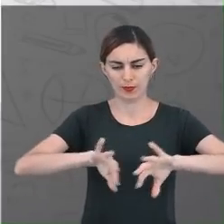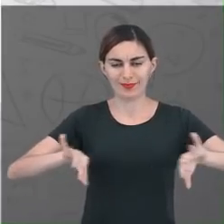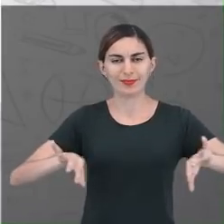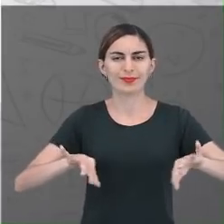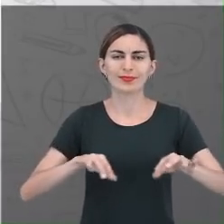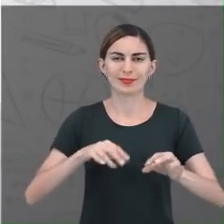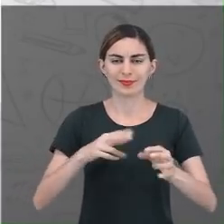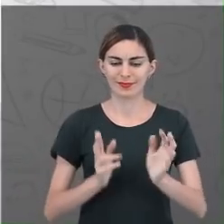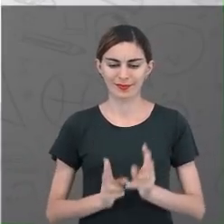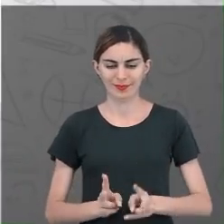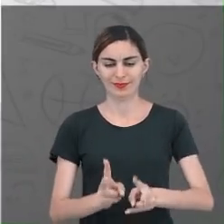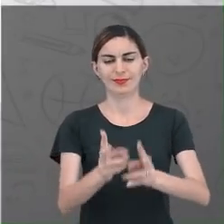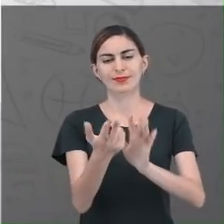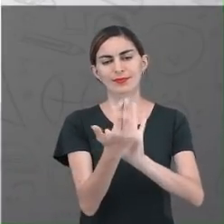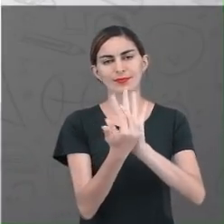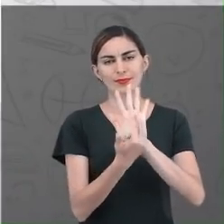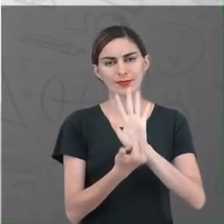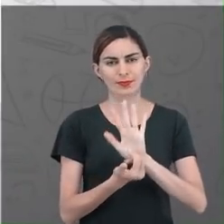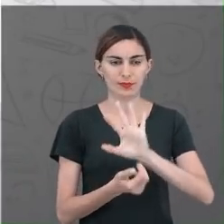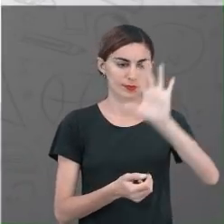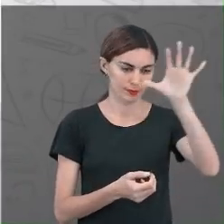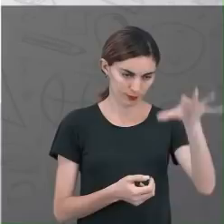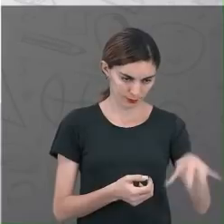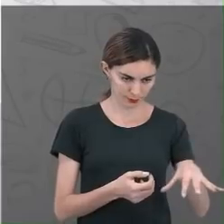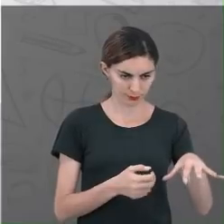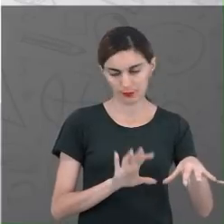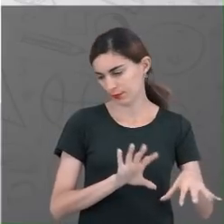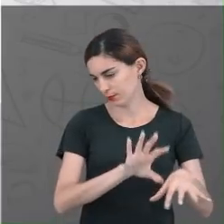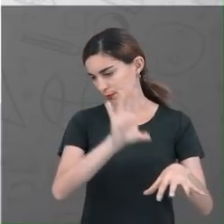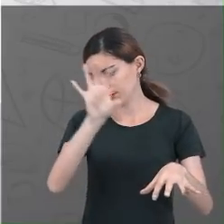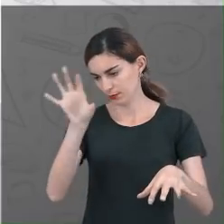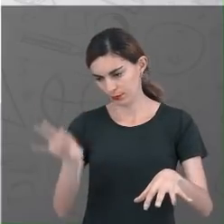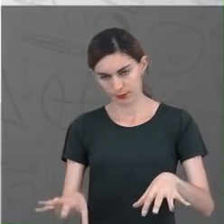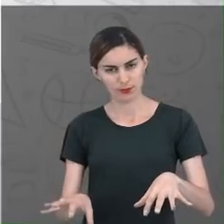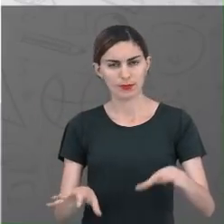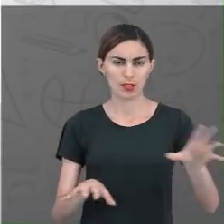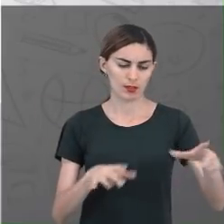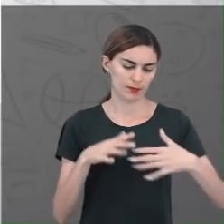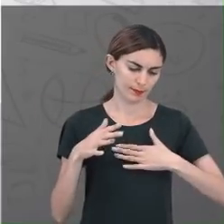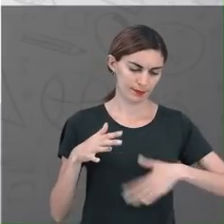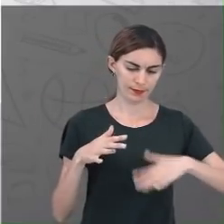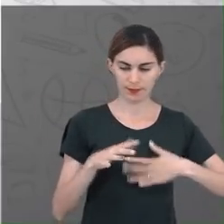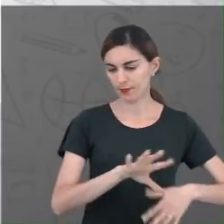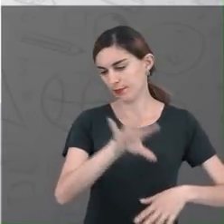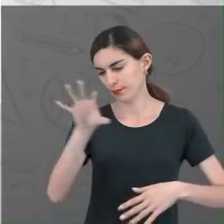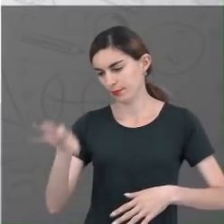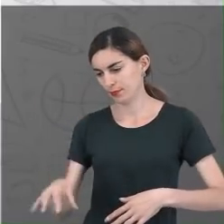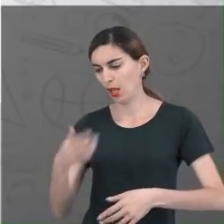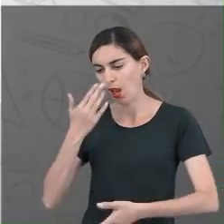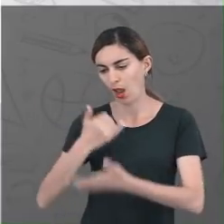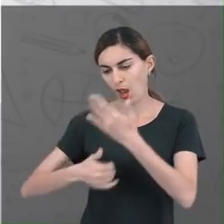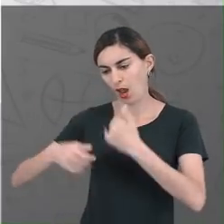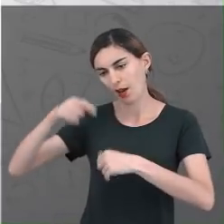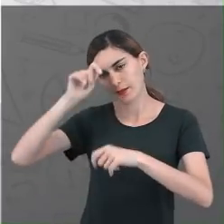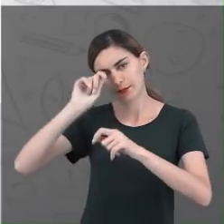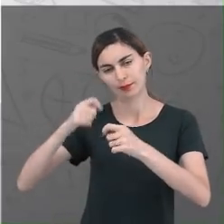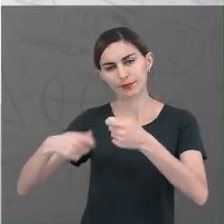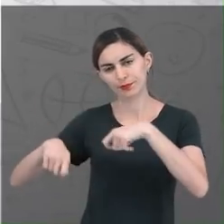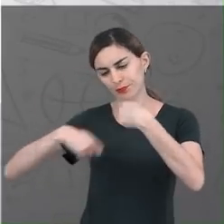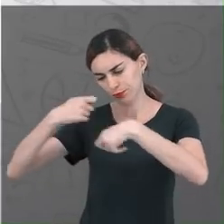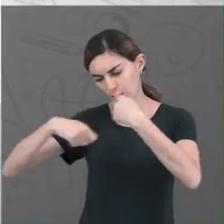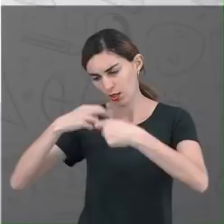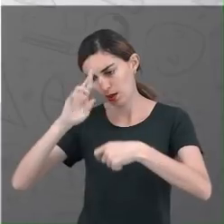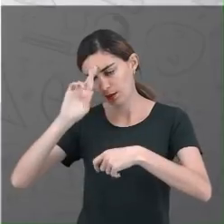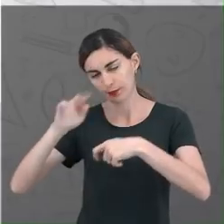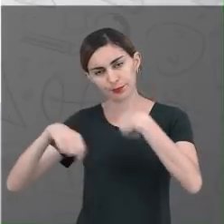à medida em que eu tenho um ambiente aqui de relaxamento e aqui um ambiente para refeição. Então,